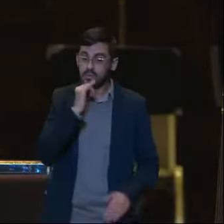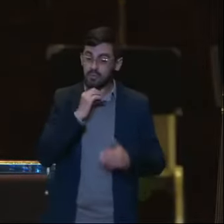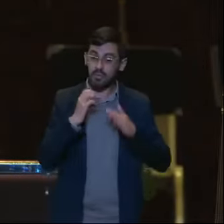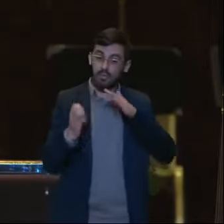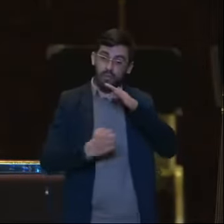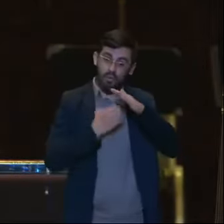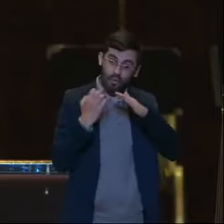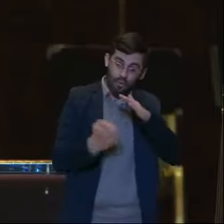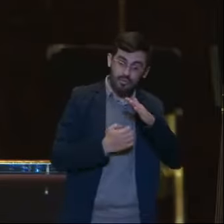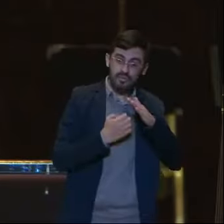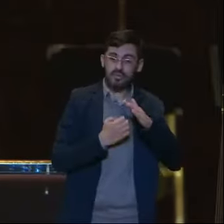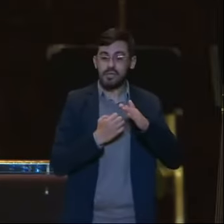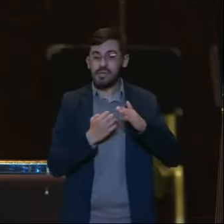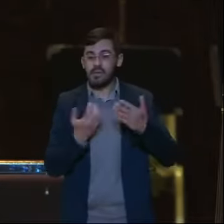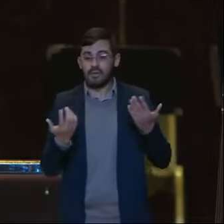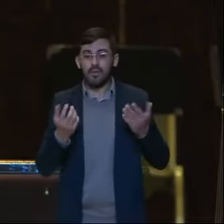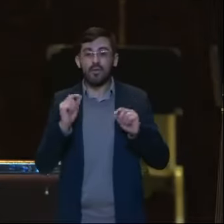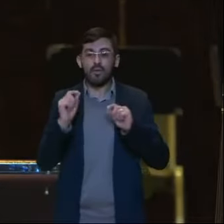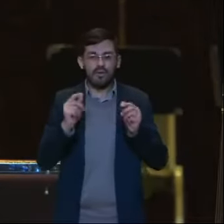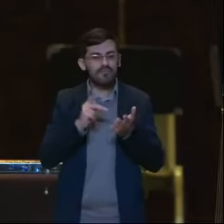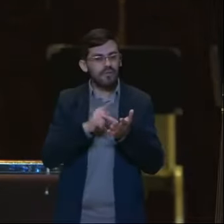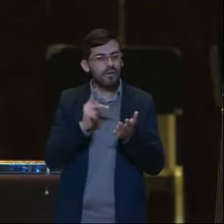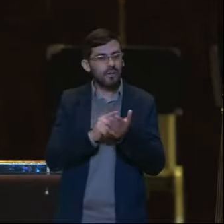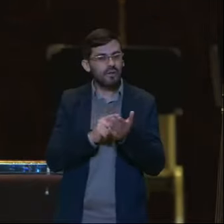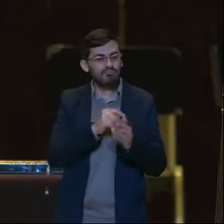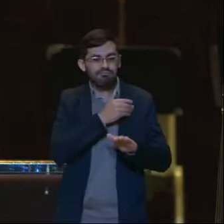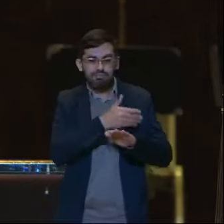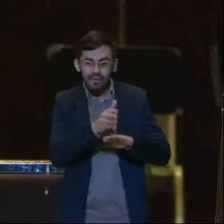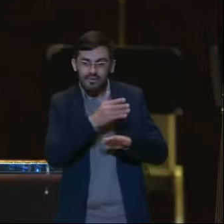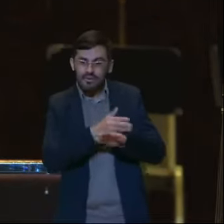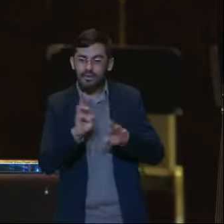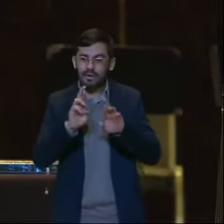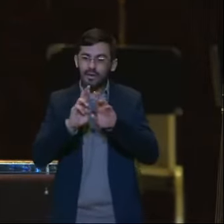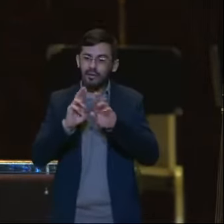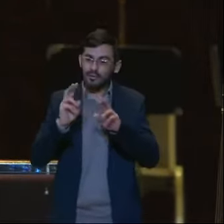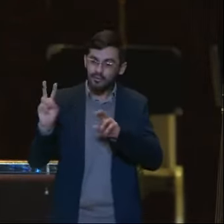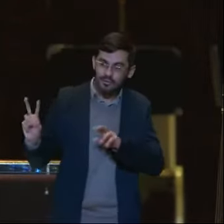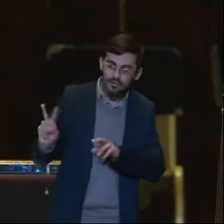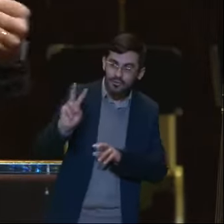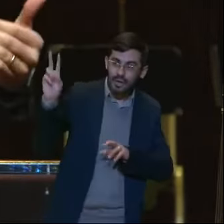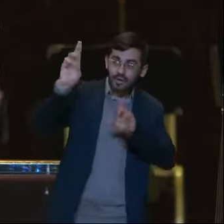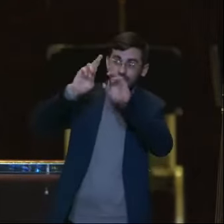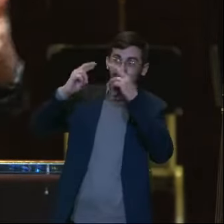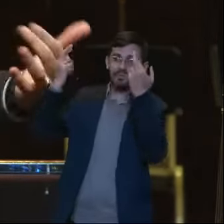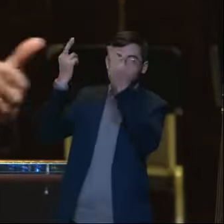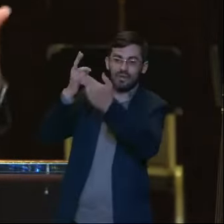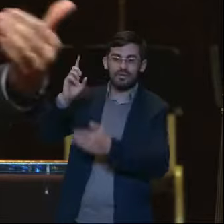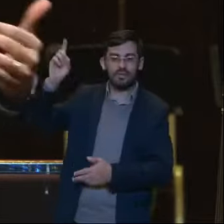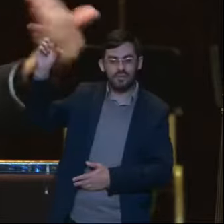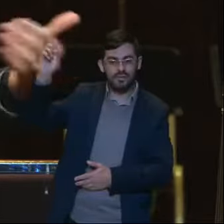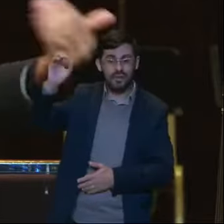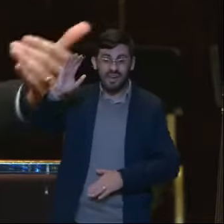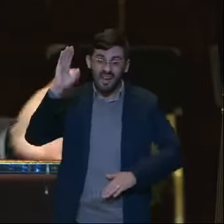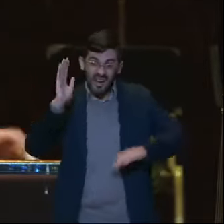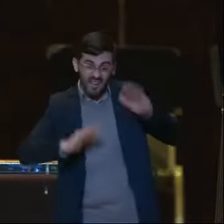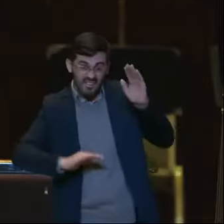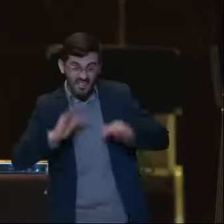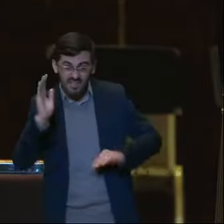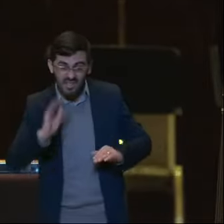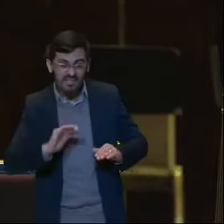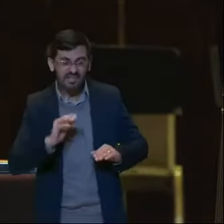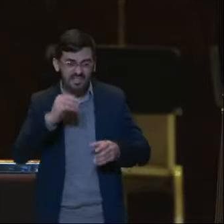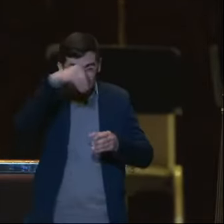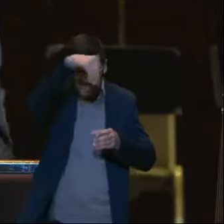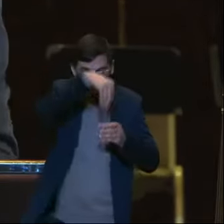fazer, por exemplo, ao aplicarem os valores do reino de Deus na sua vida. Às vezes naquele ambiente hostil, né, de selva